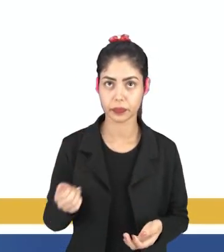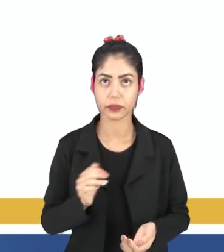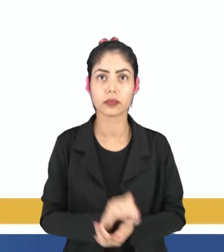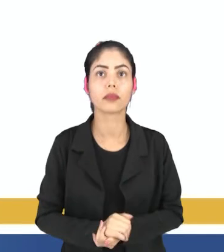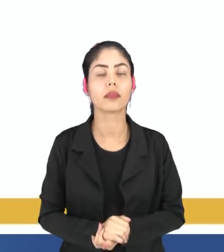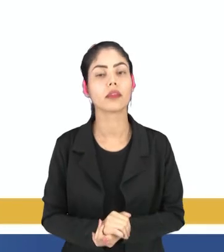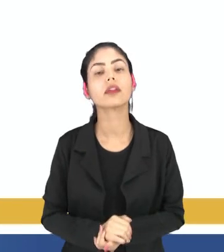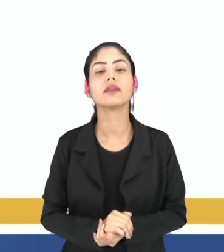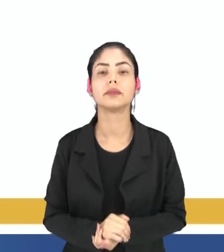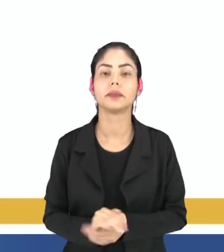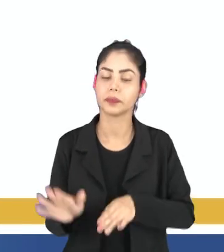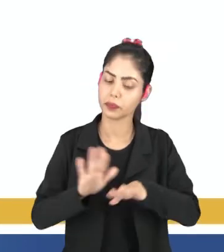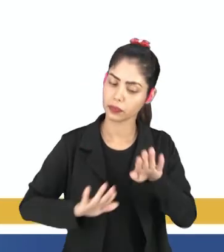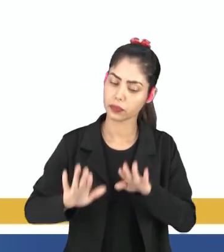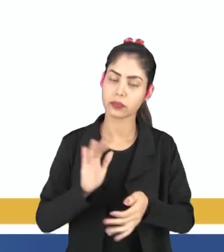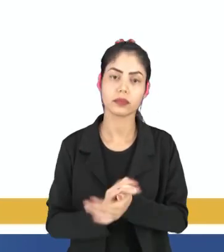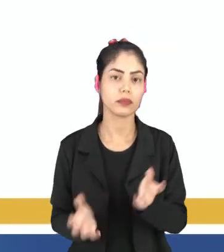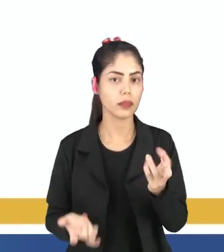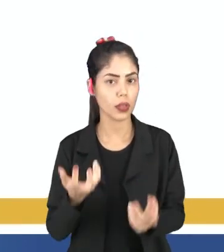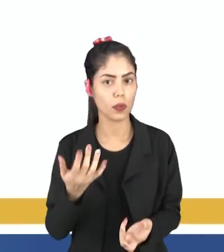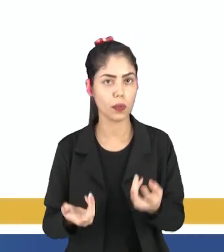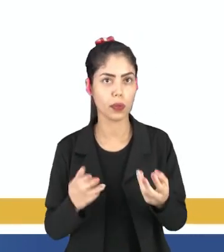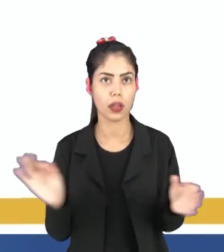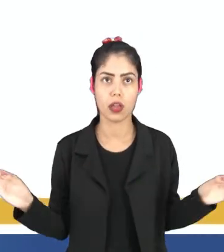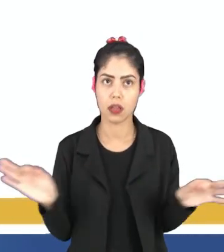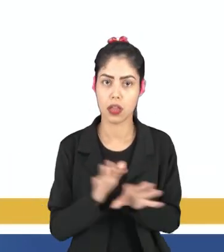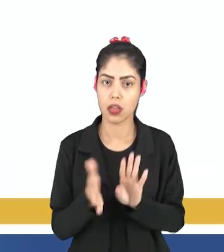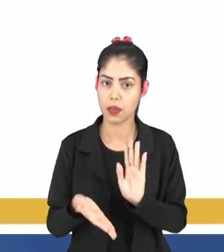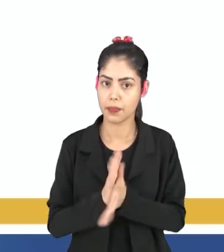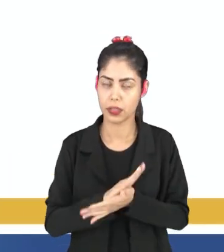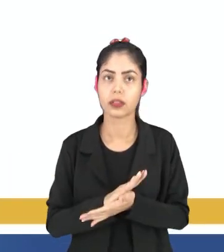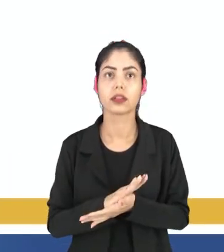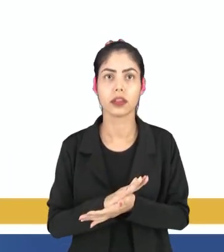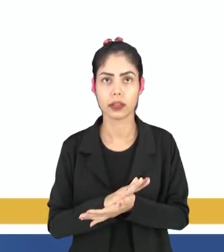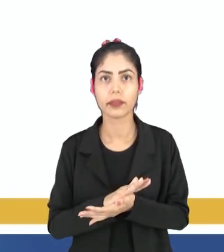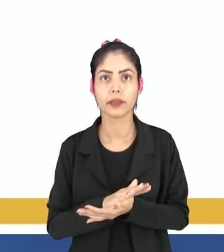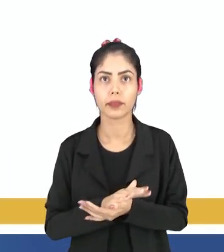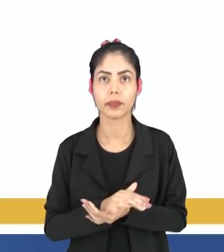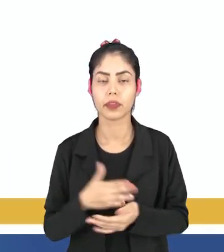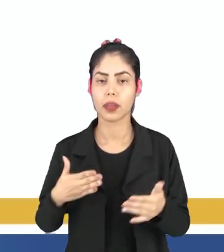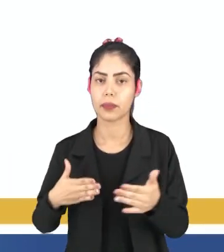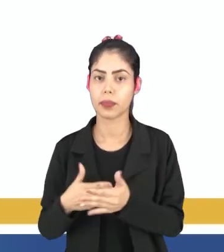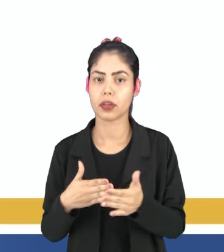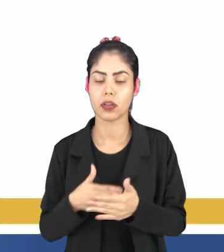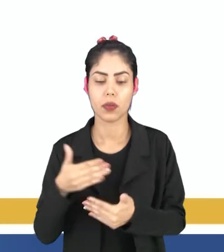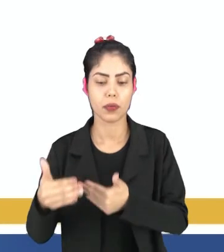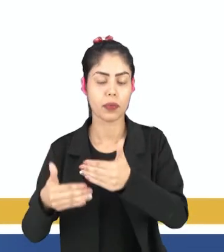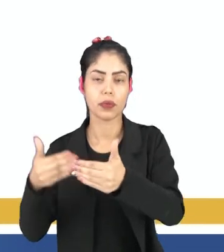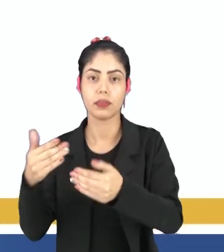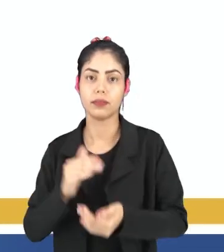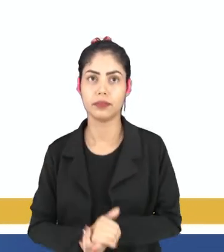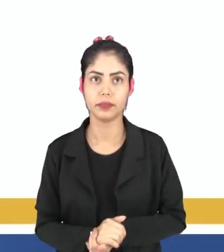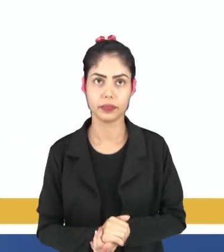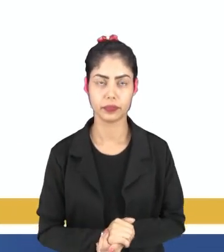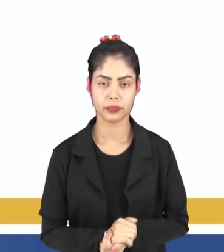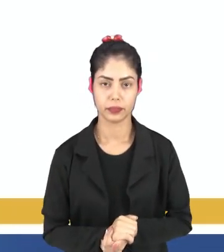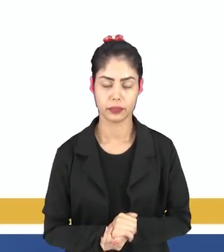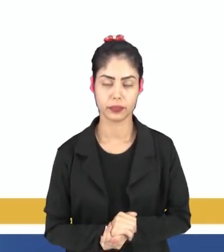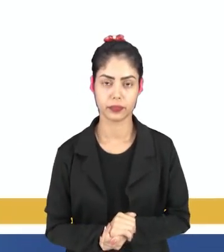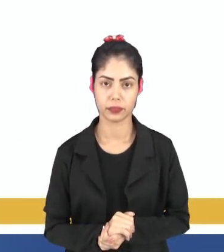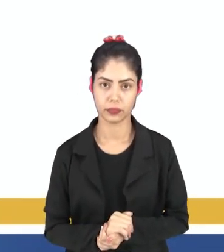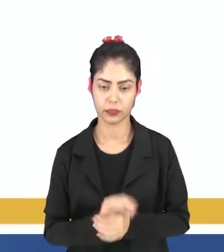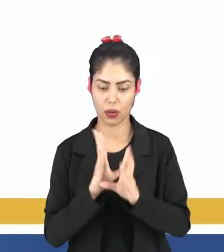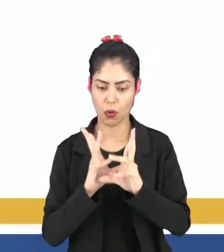né, conservar os alimentos. Você ferve e mata aqueles micro-organismos, né, e impede que eles se proliferem e, né,